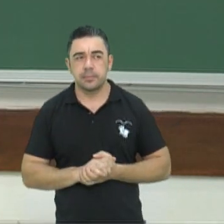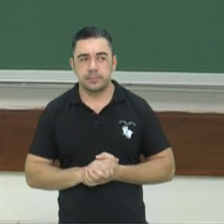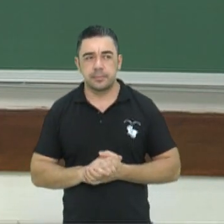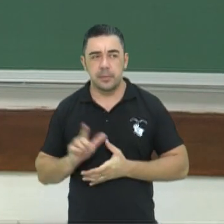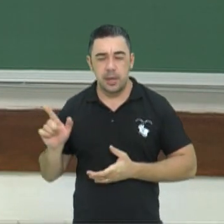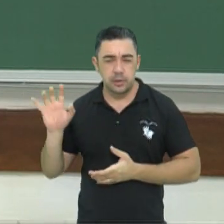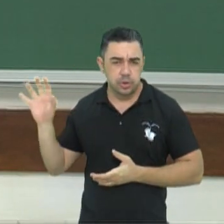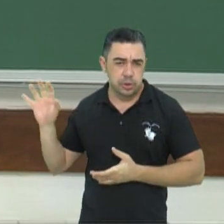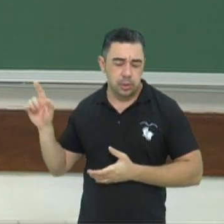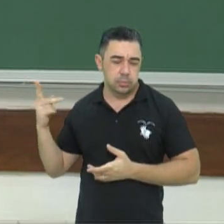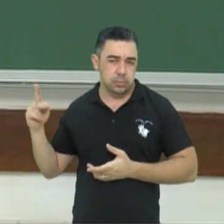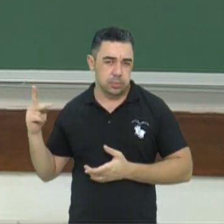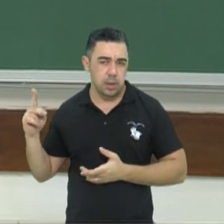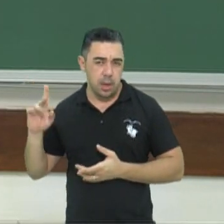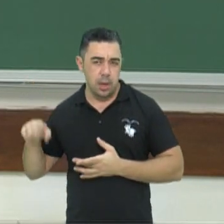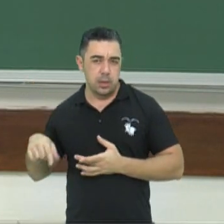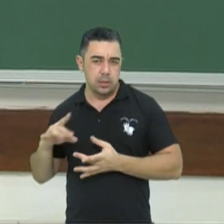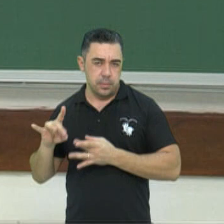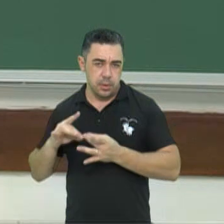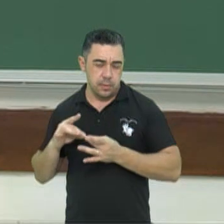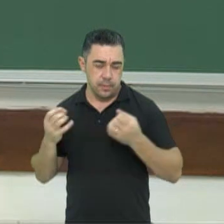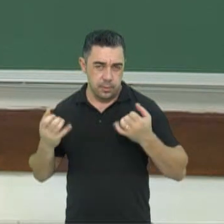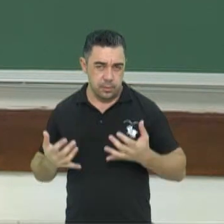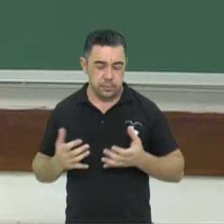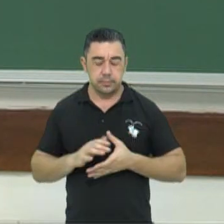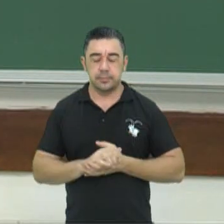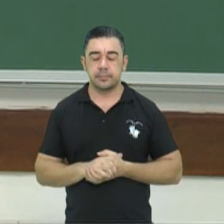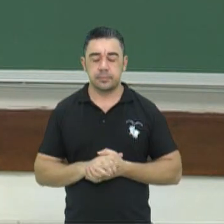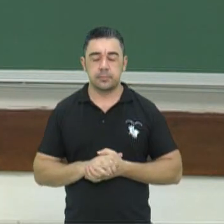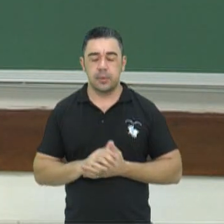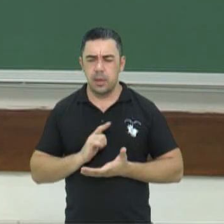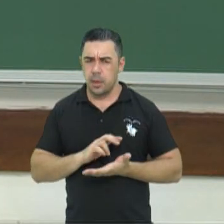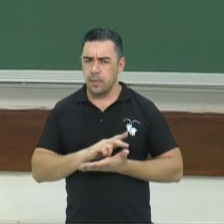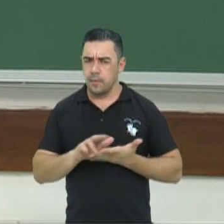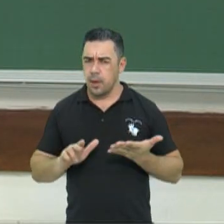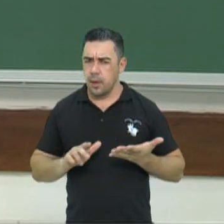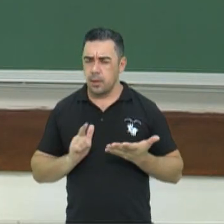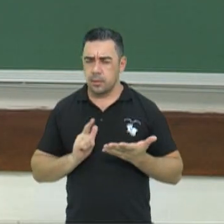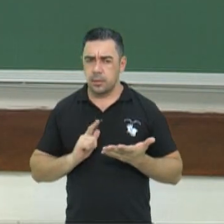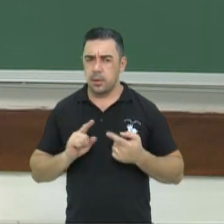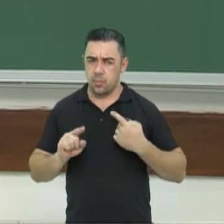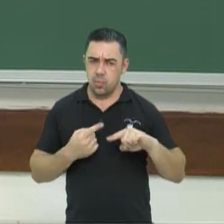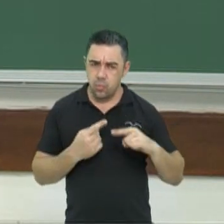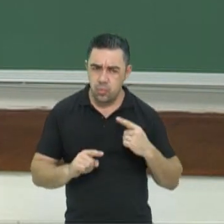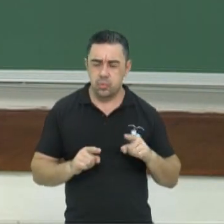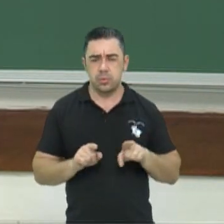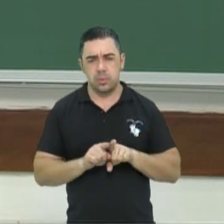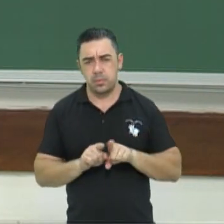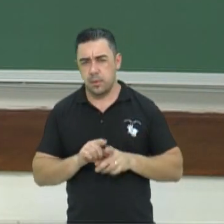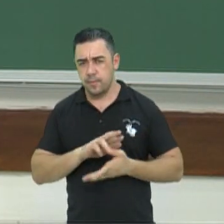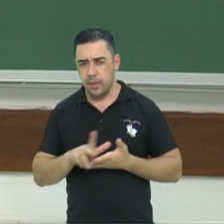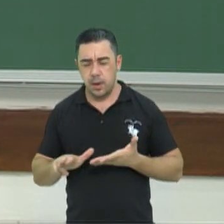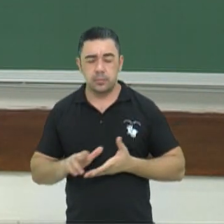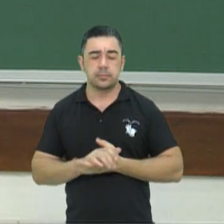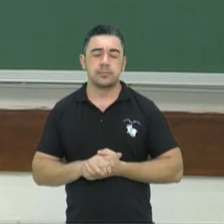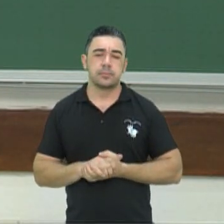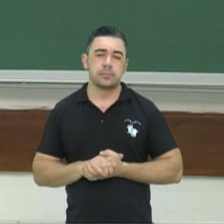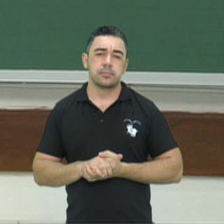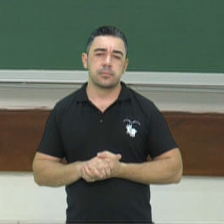essa forma, né? Uma específica aí que eu estou falando, uma só, mas existem várias, né? Existem músicos, enfim, variados.